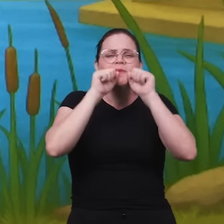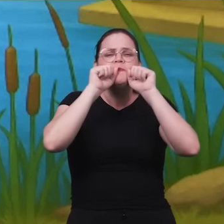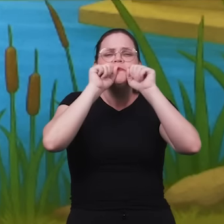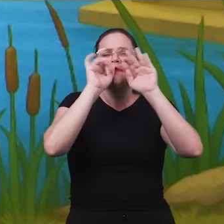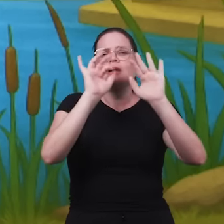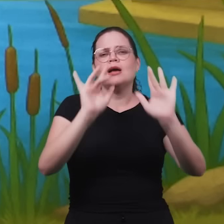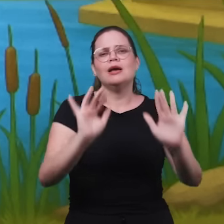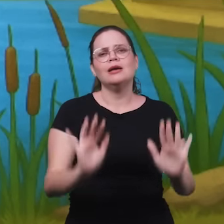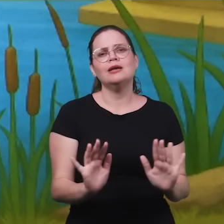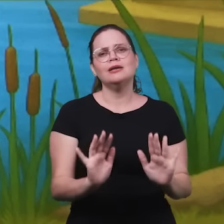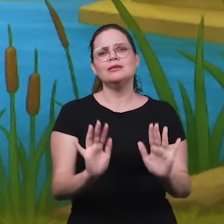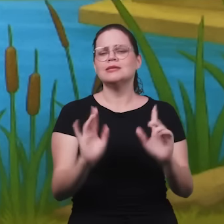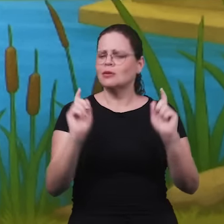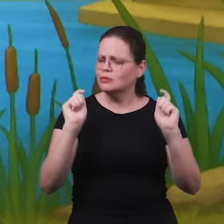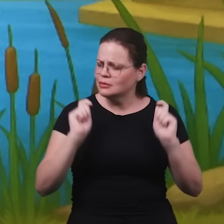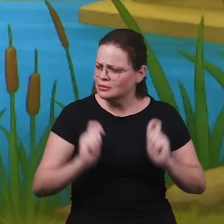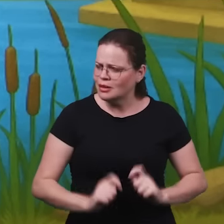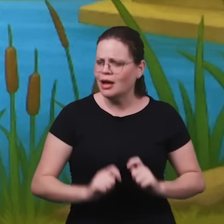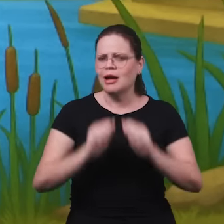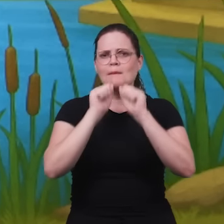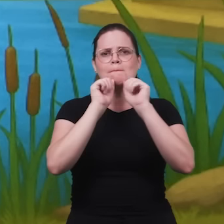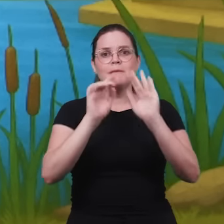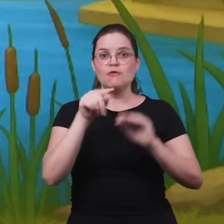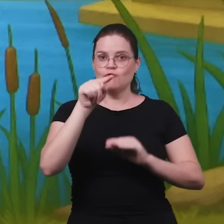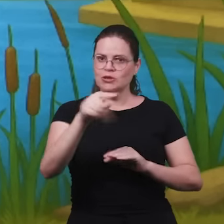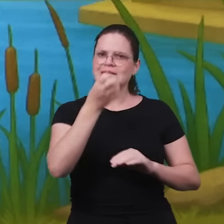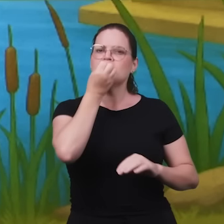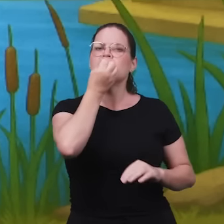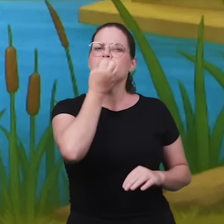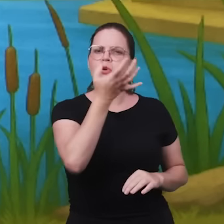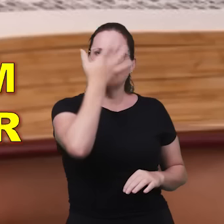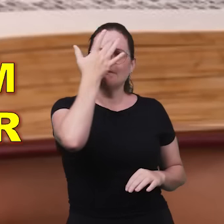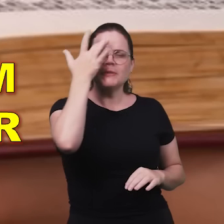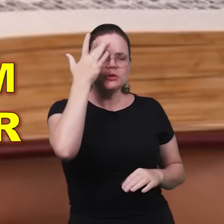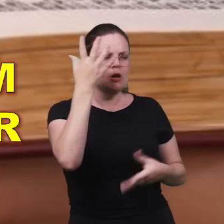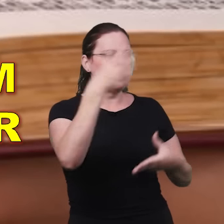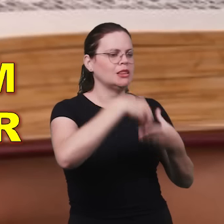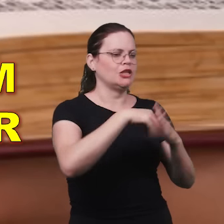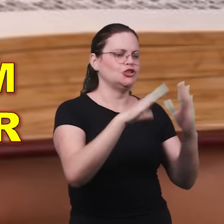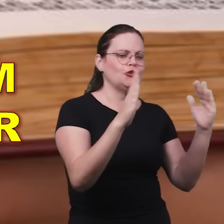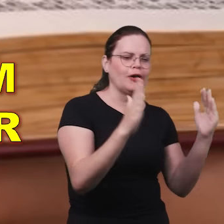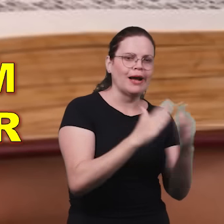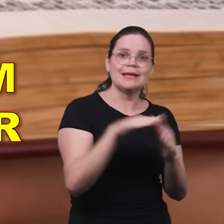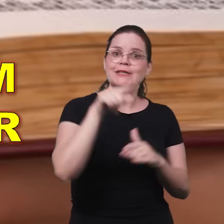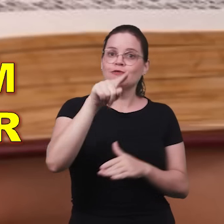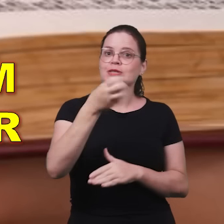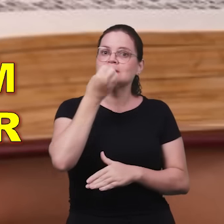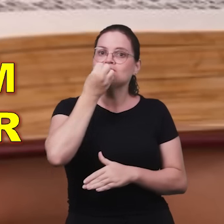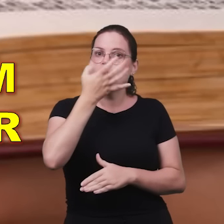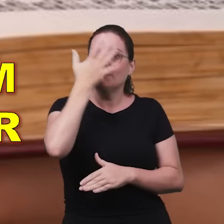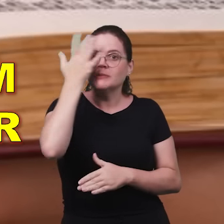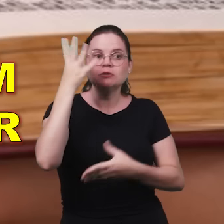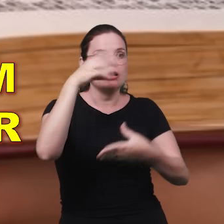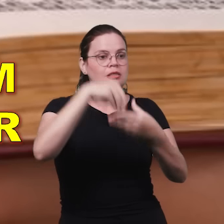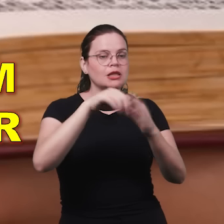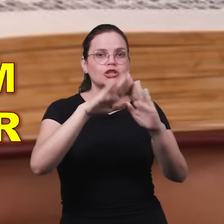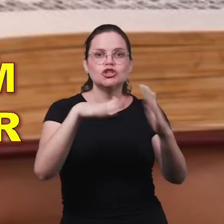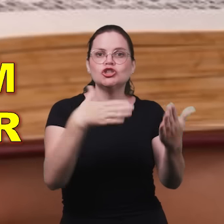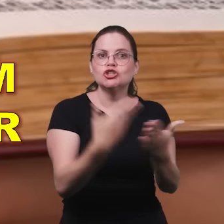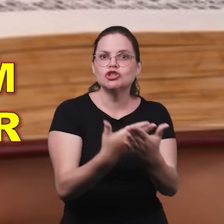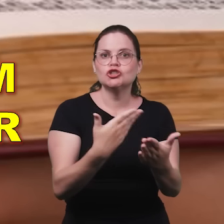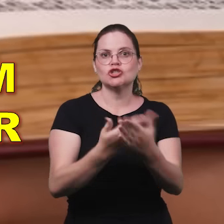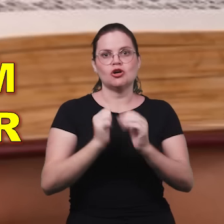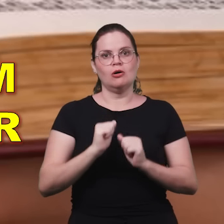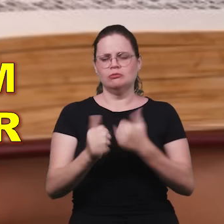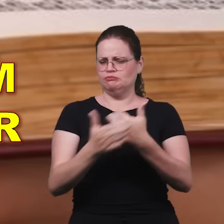bênçãos em suas casas, são bênçãos na escola, em todo lugar. Deus quer usar vocês hoje, como